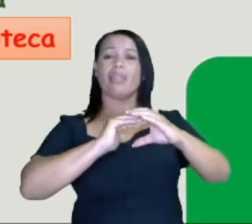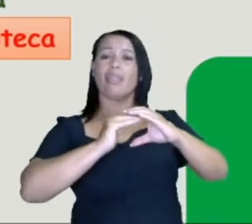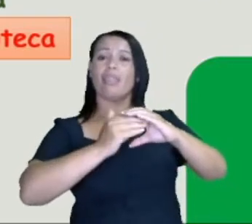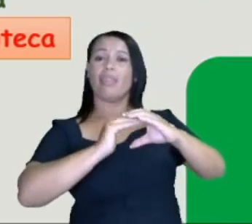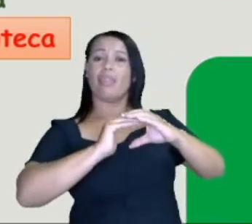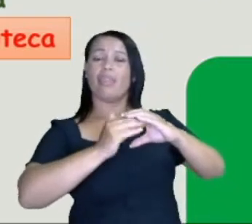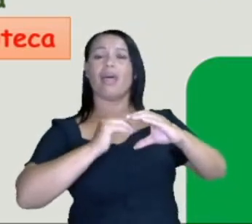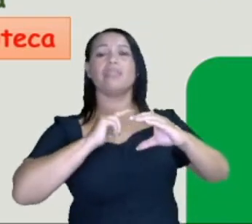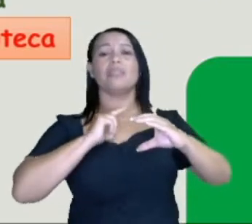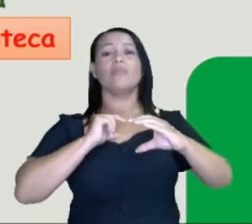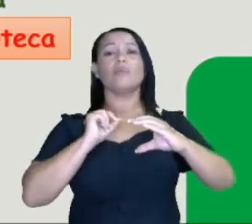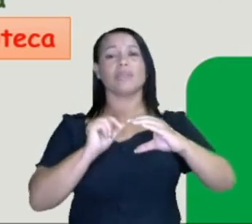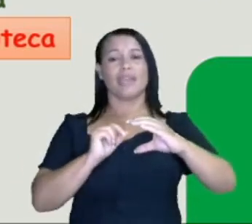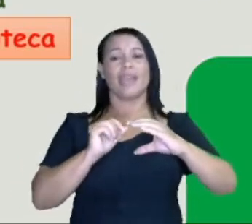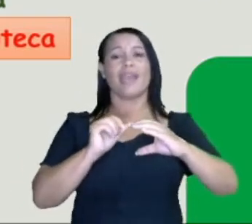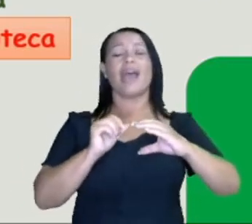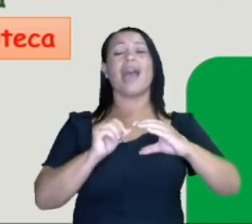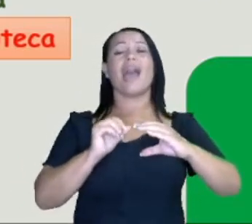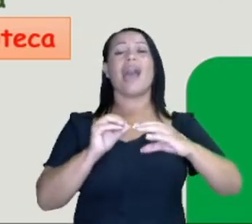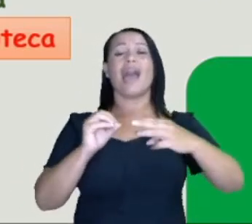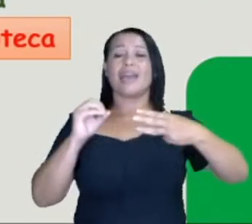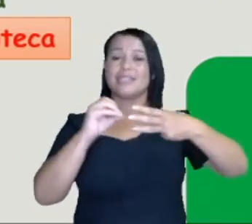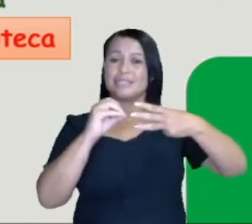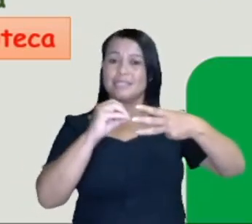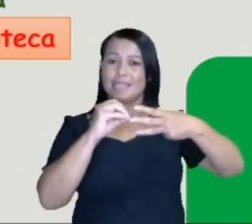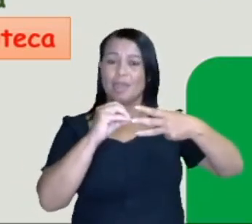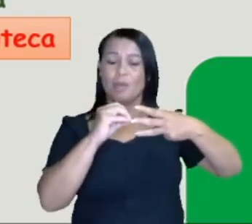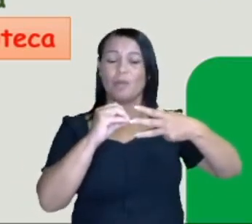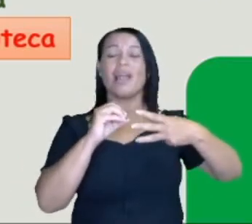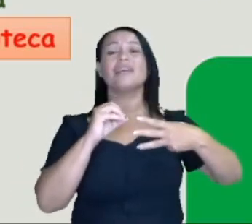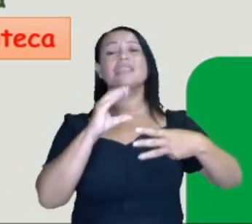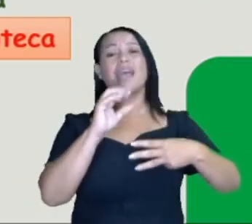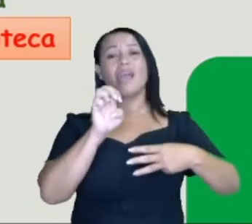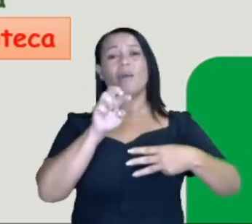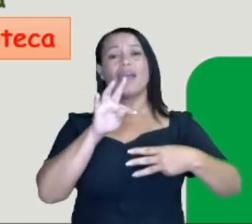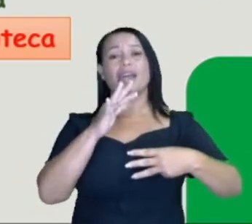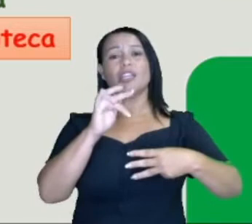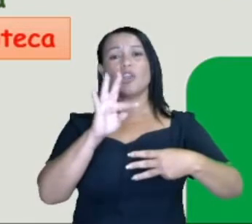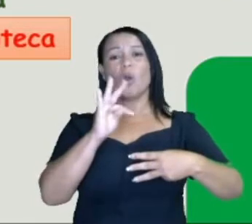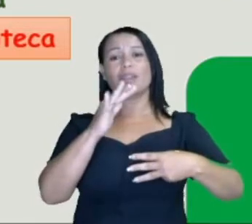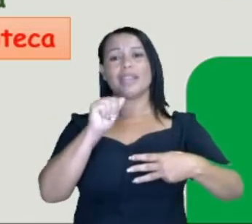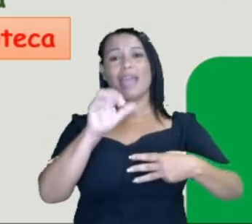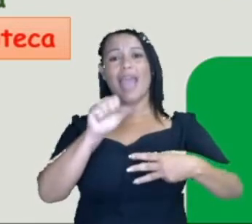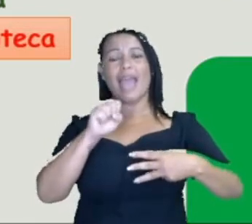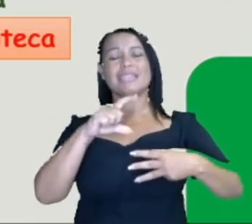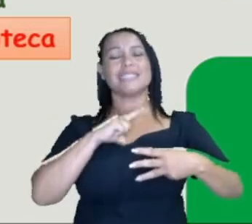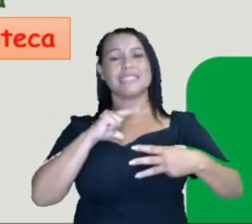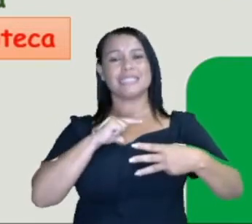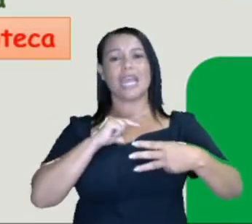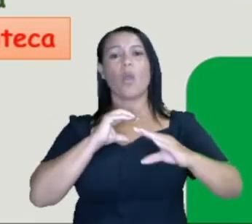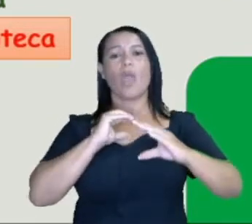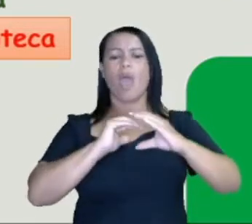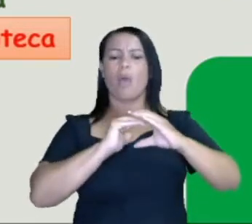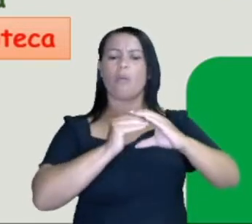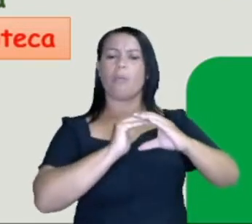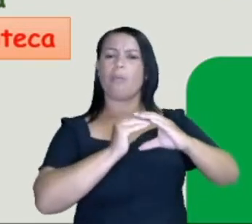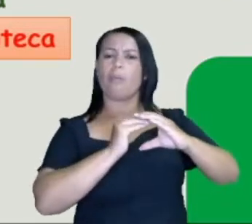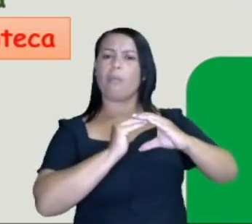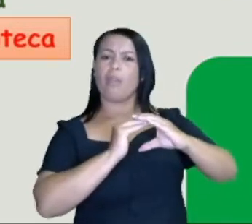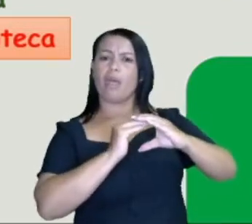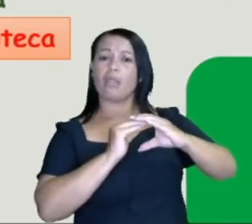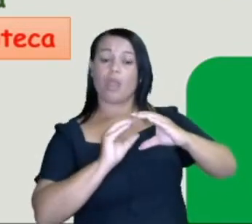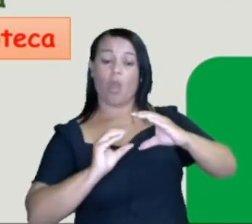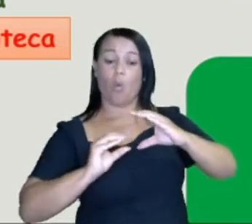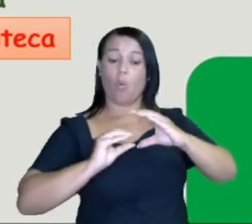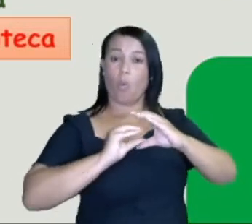eucarióticas possuem a carioteca, que é uma membrana que recobre o seu núcleo. O núcleo é a